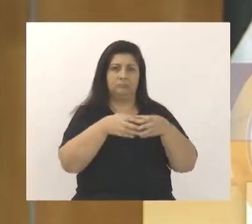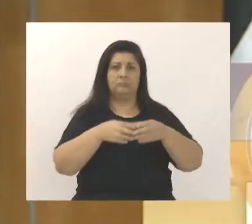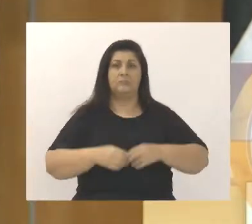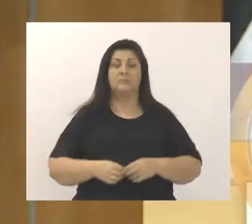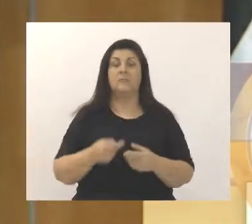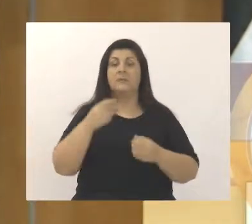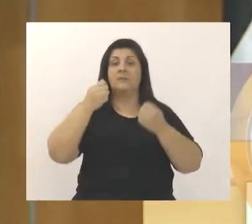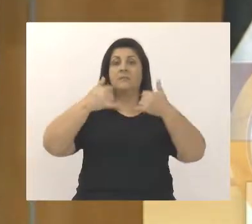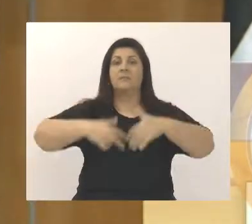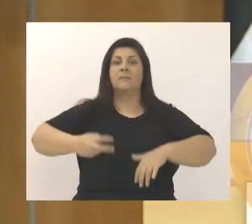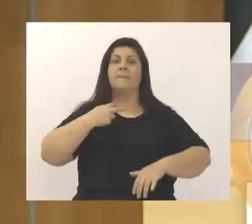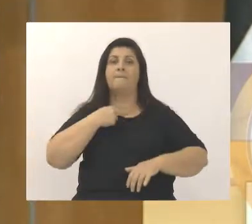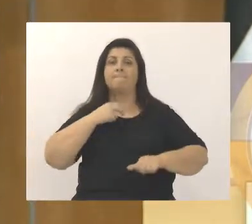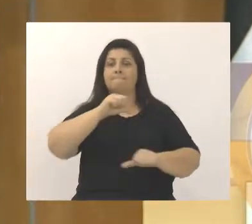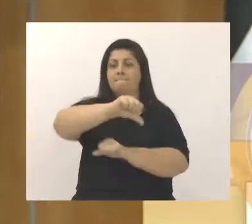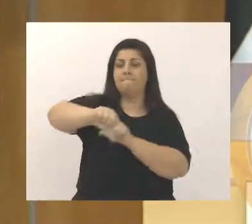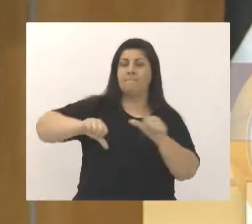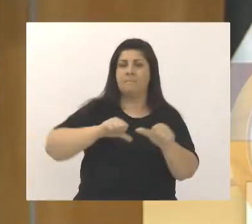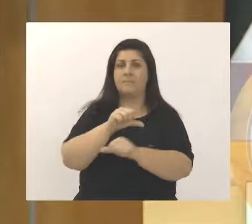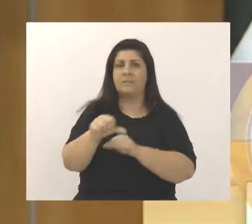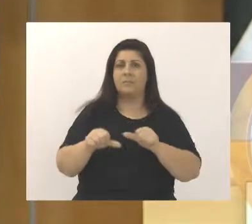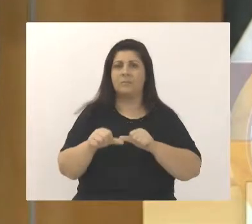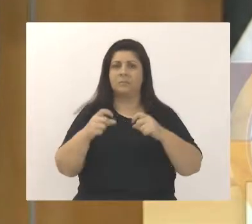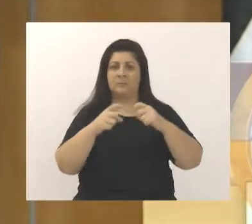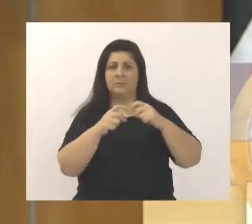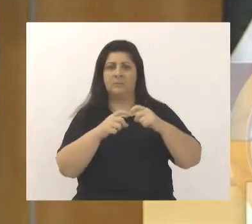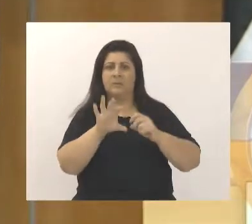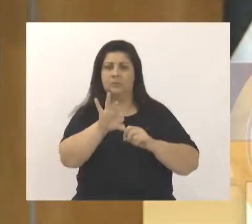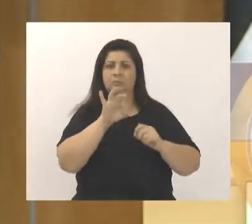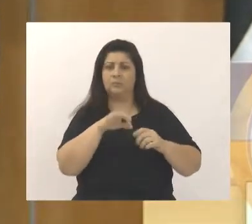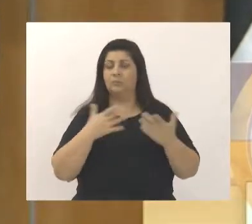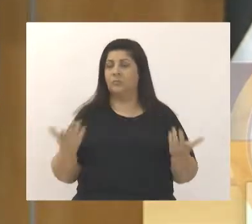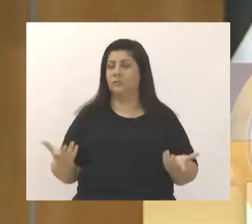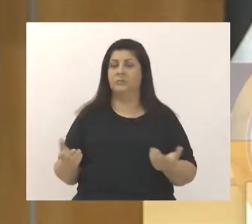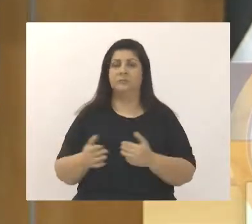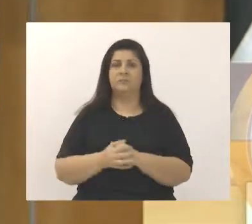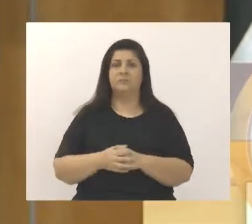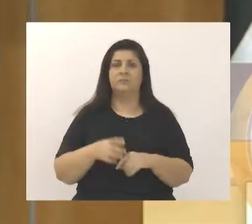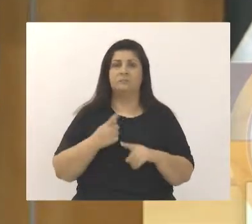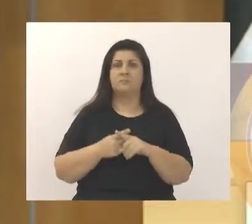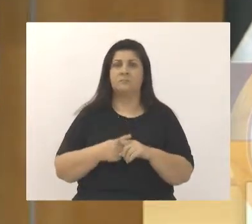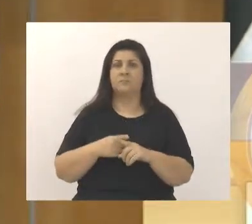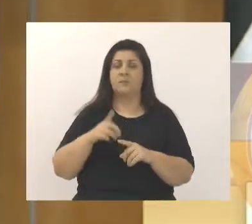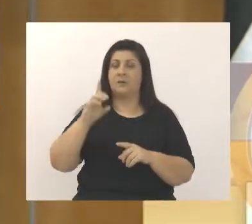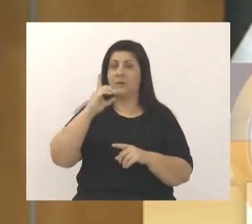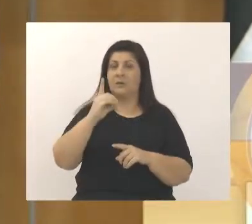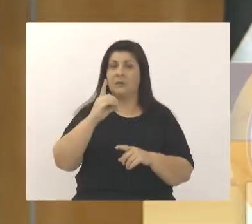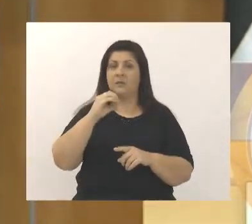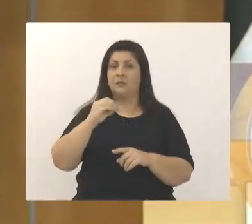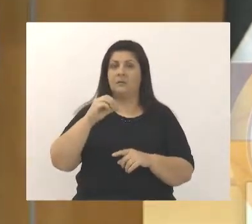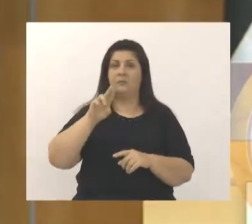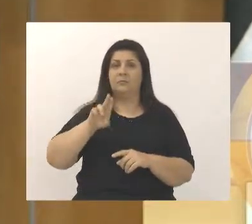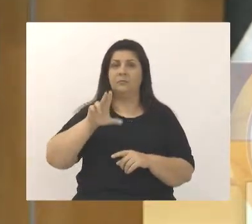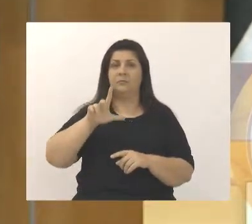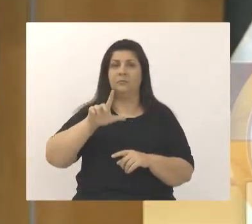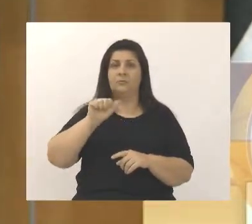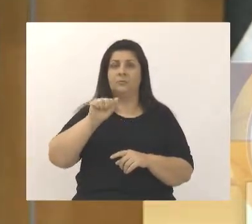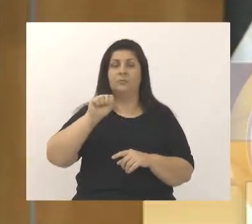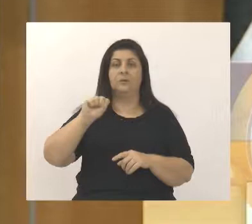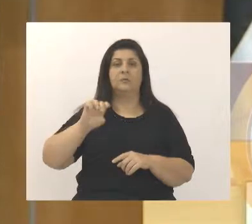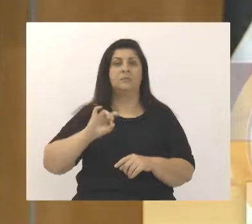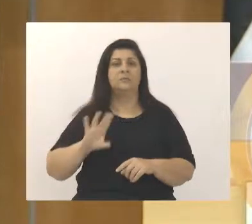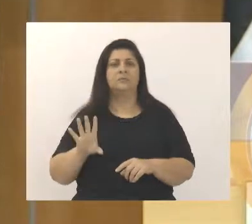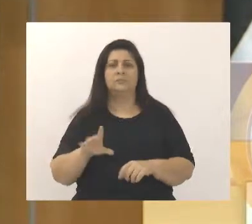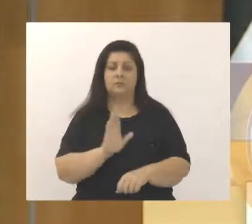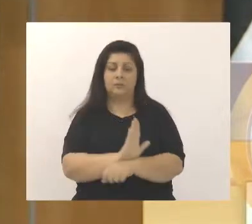de conduta médica, salvo se outro médico, e que na avaliação deles a atuação das doulas está limitada à assistência